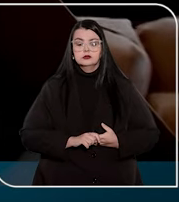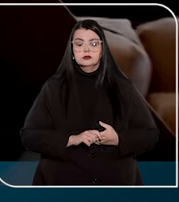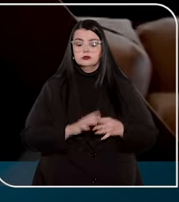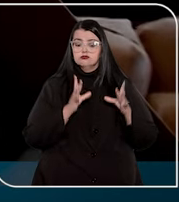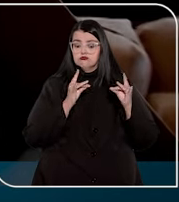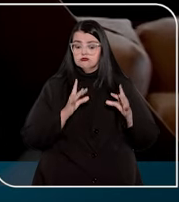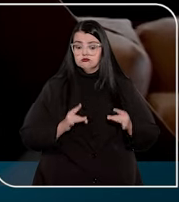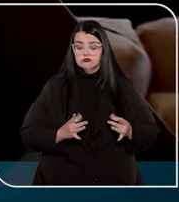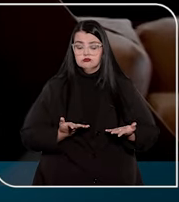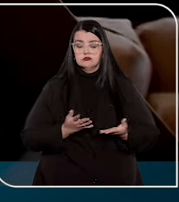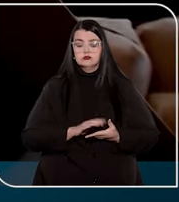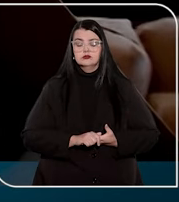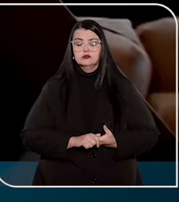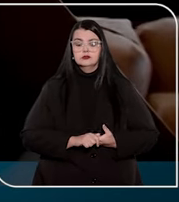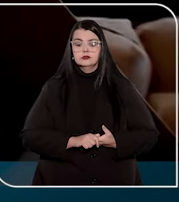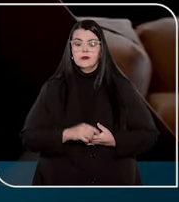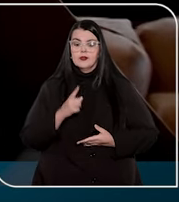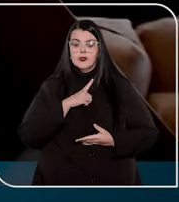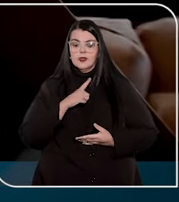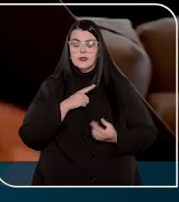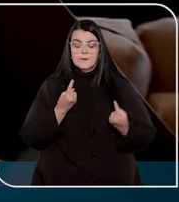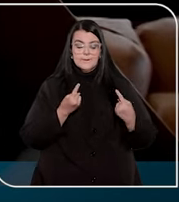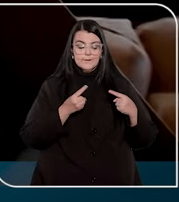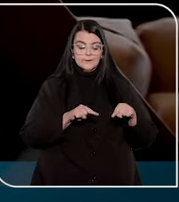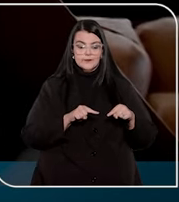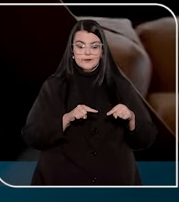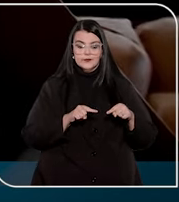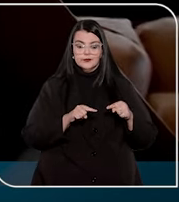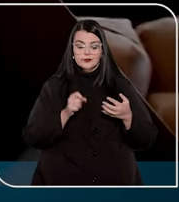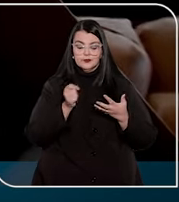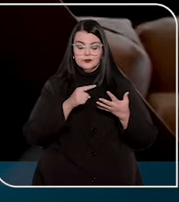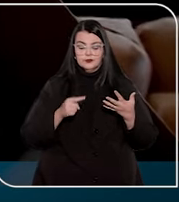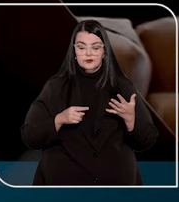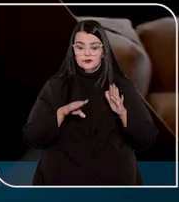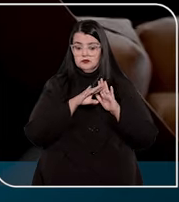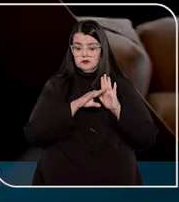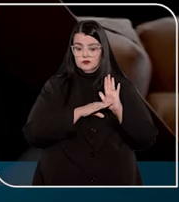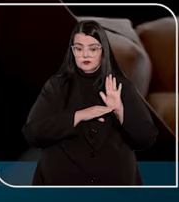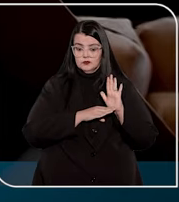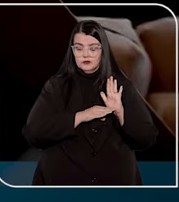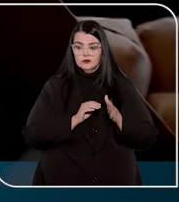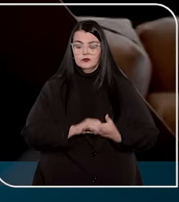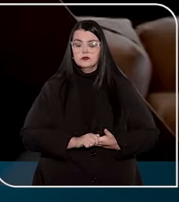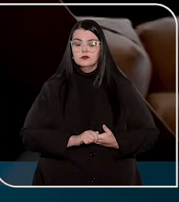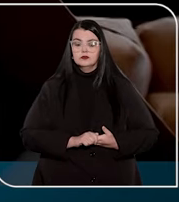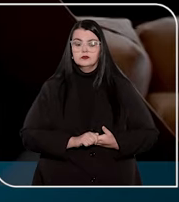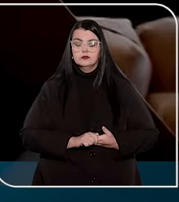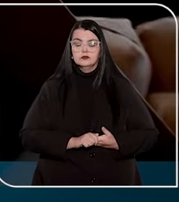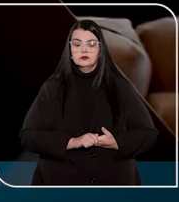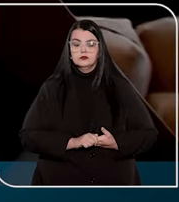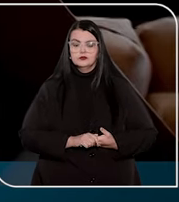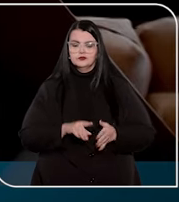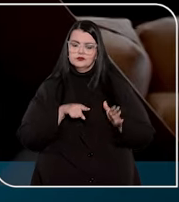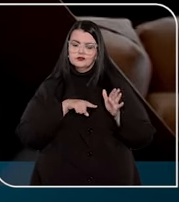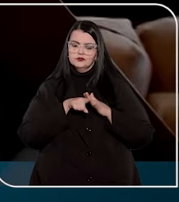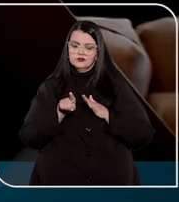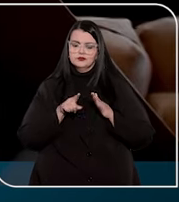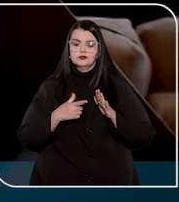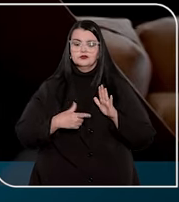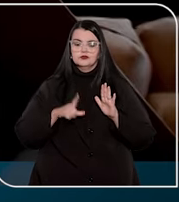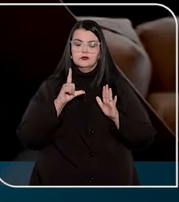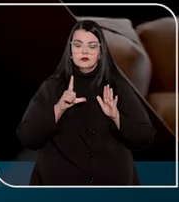a alegação de que teria havido uma ofensa a esses princípios, o recurso extraordinário. Mas aí, voltando à questão do pré-questionamento,